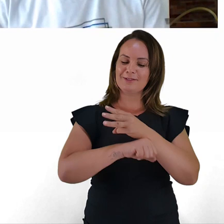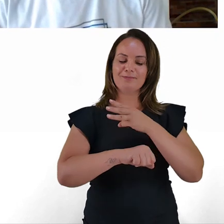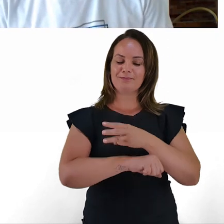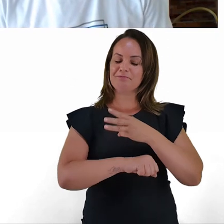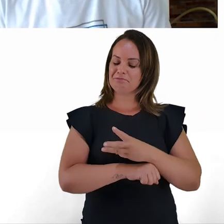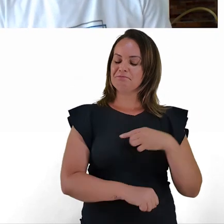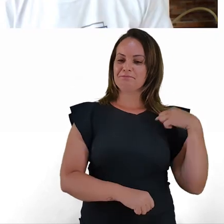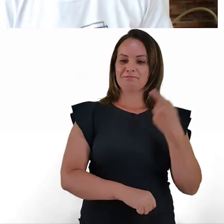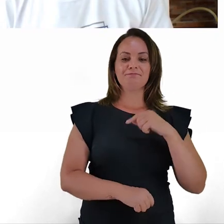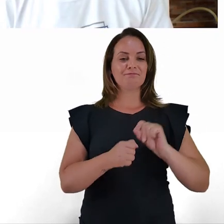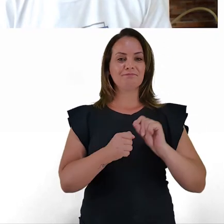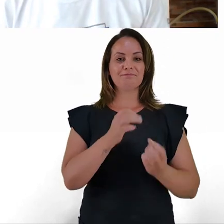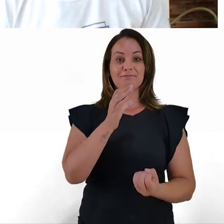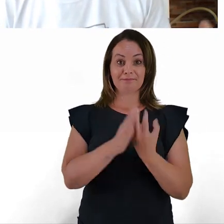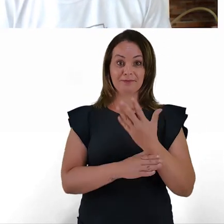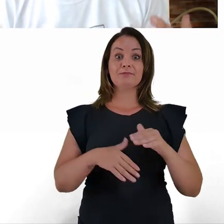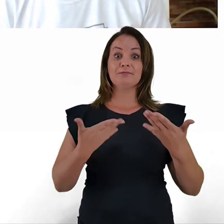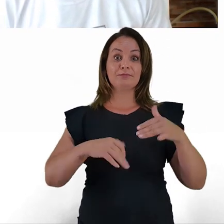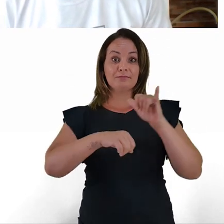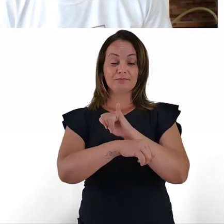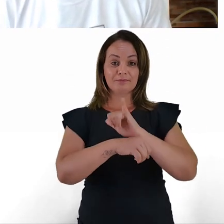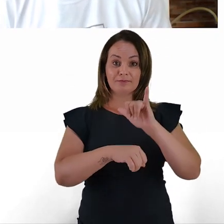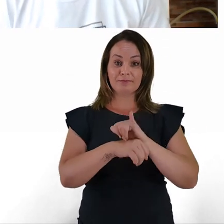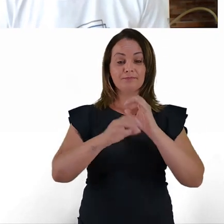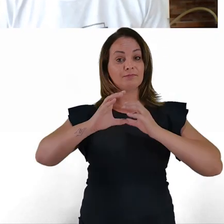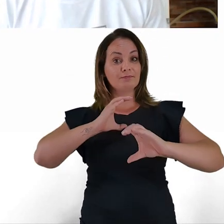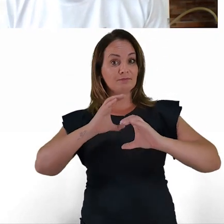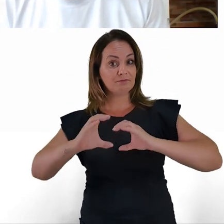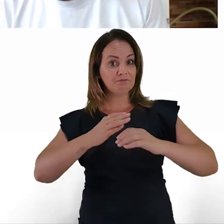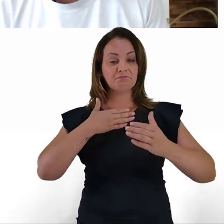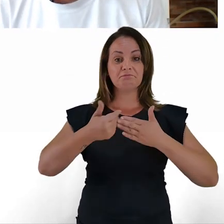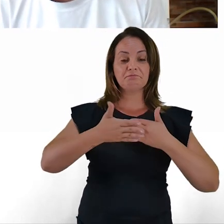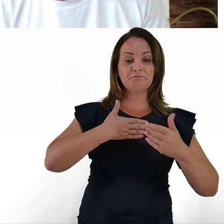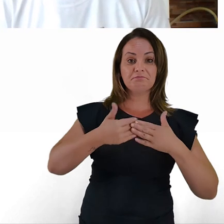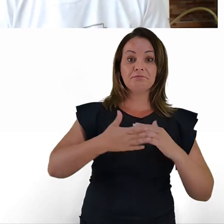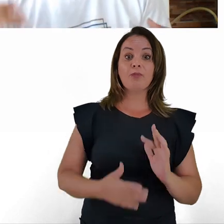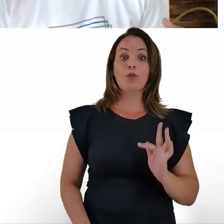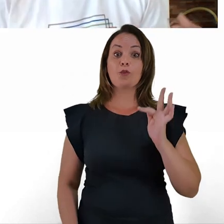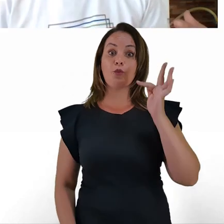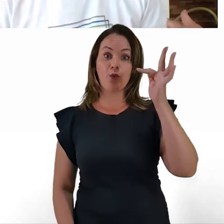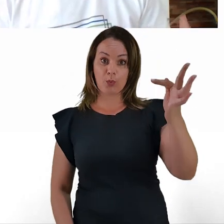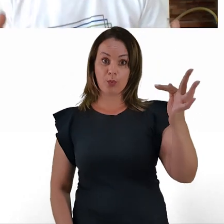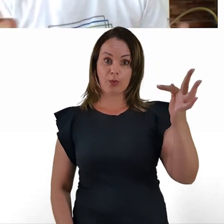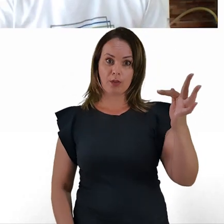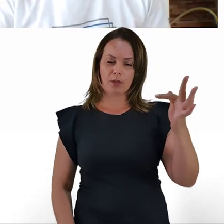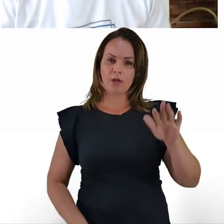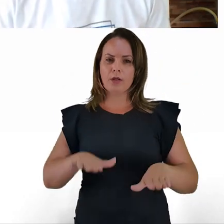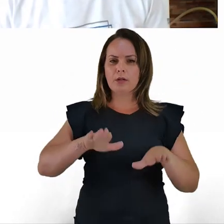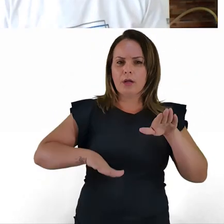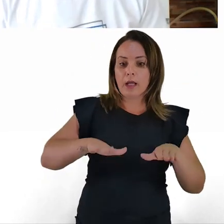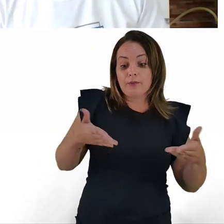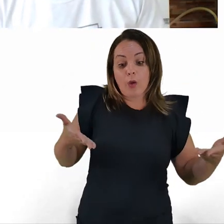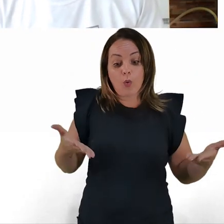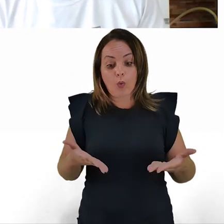para poder produzir, né? Então, essa ferramenta, esse canal de comunicação, seja lá qual for ele no futuro, porque a gente também está descobrindo